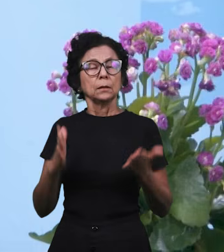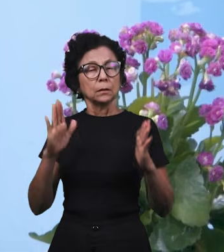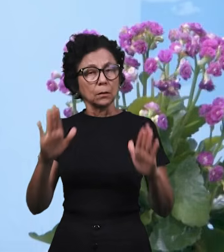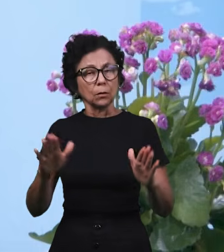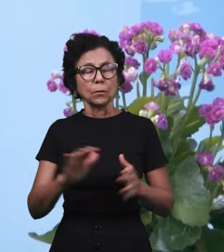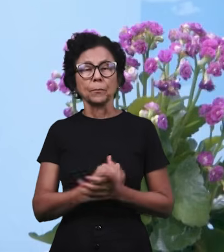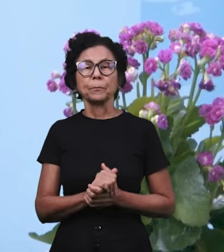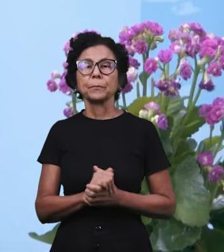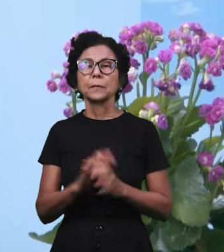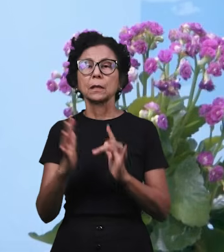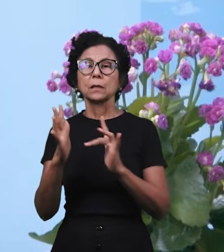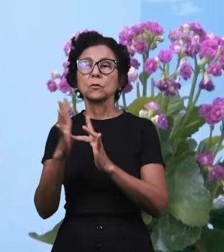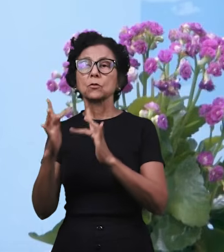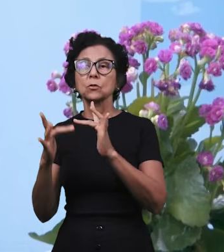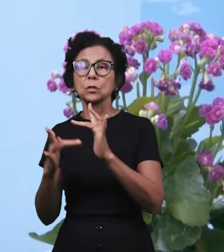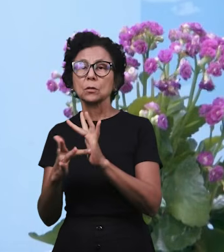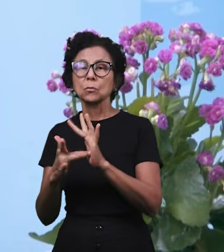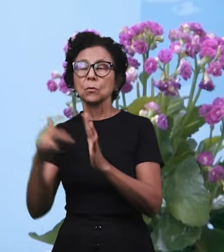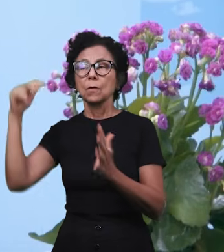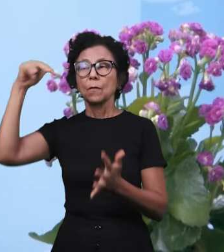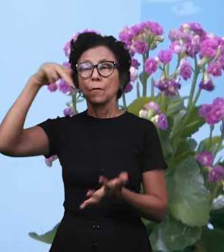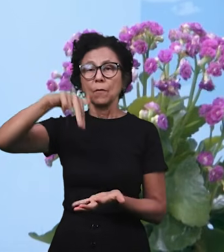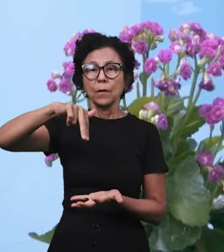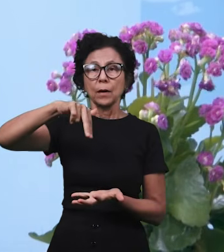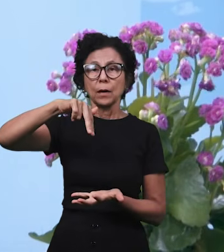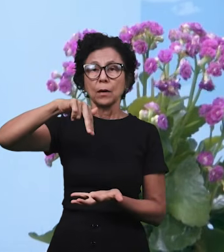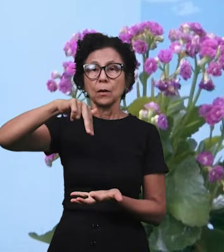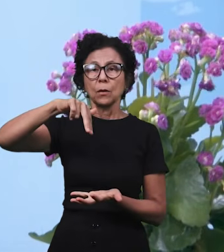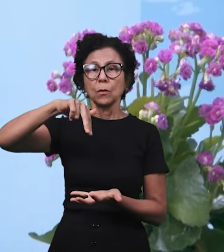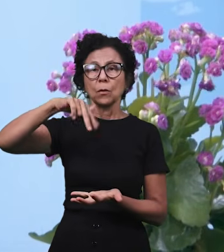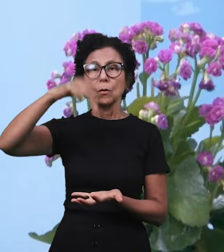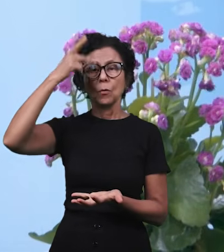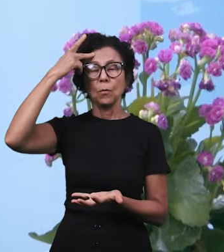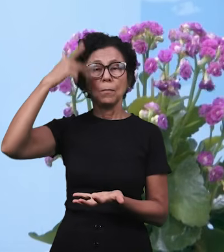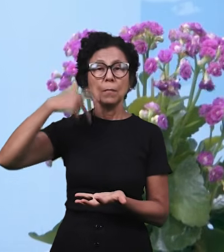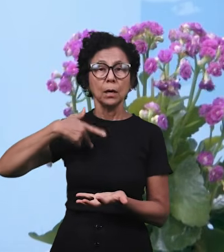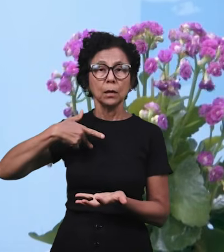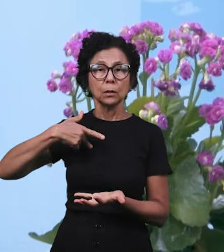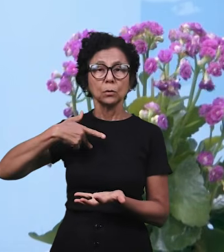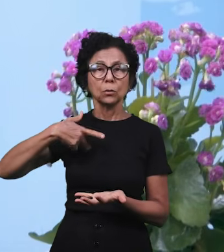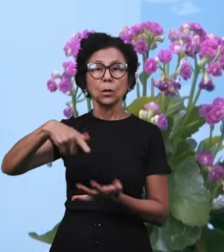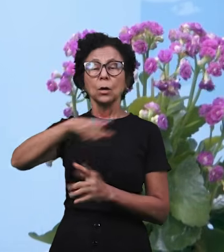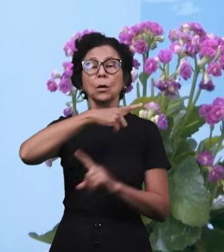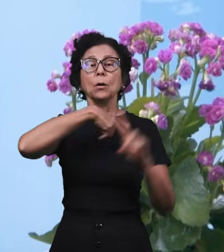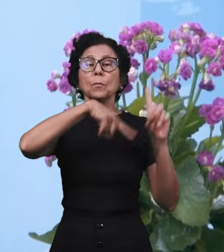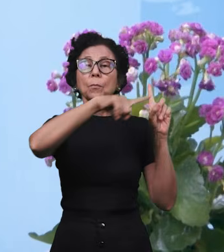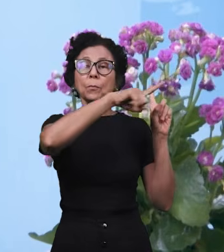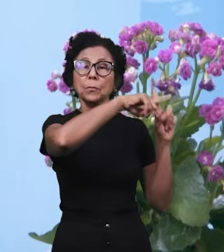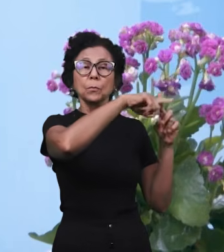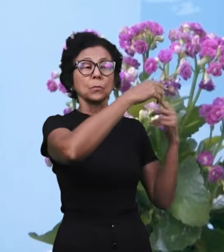Jesus veio como homem, morreu na cruz do Calvário para